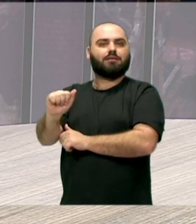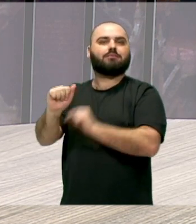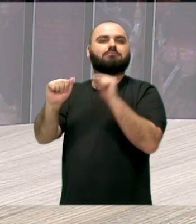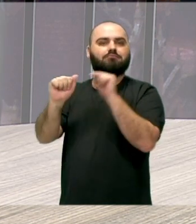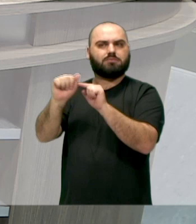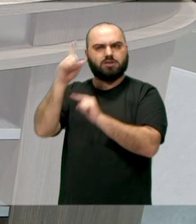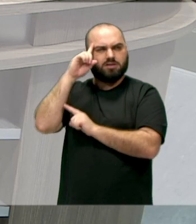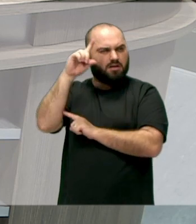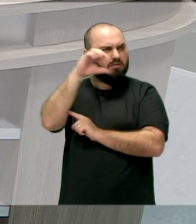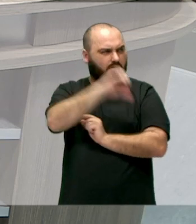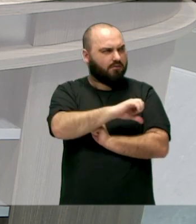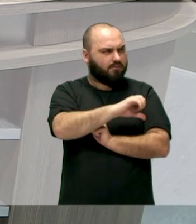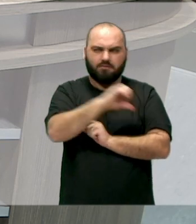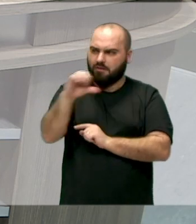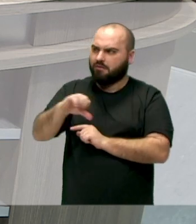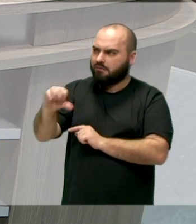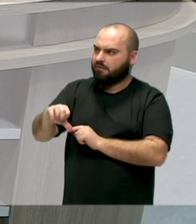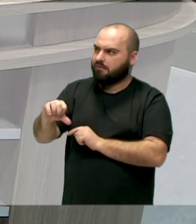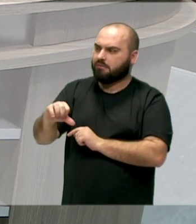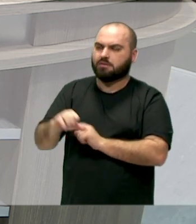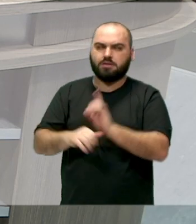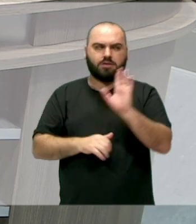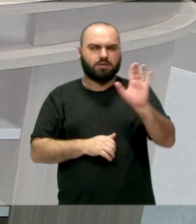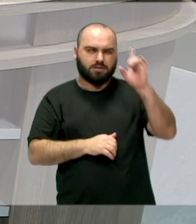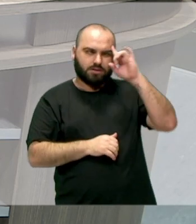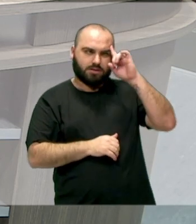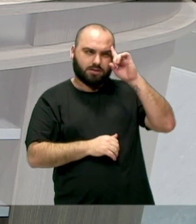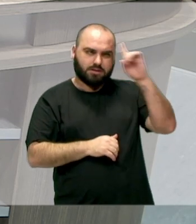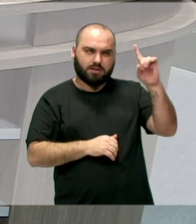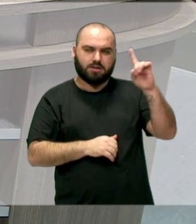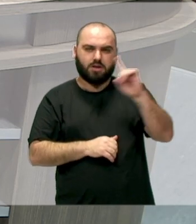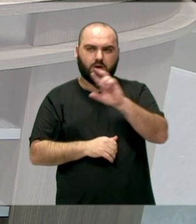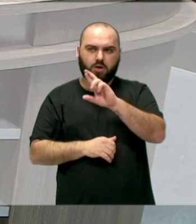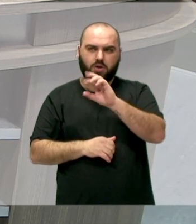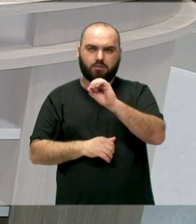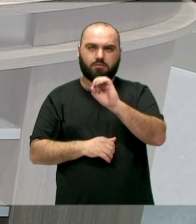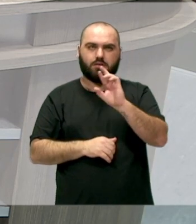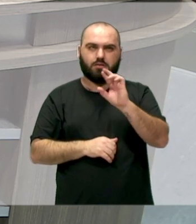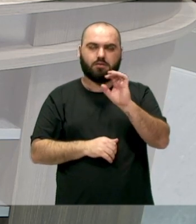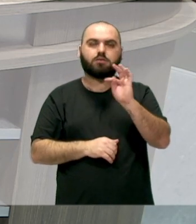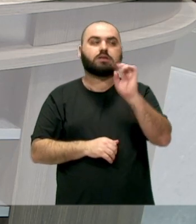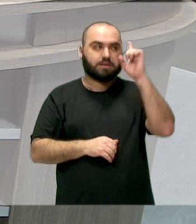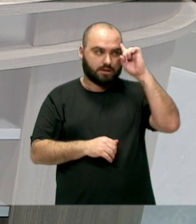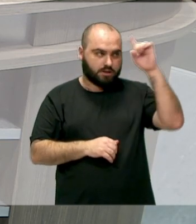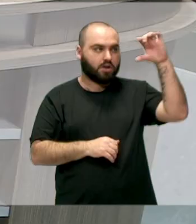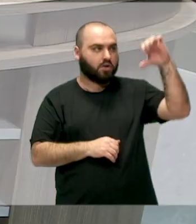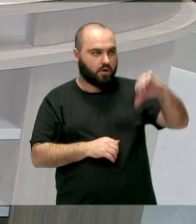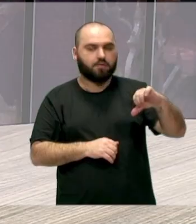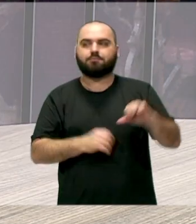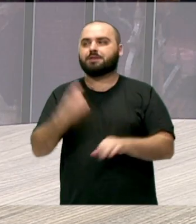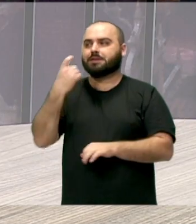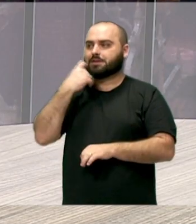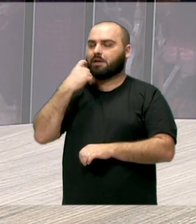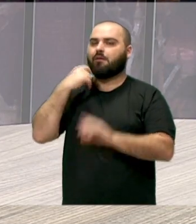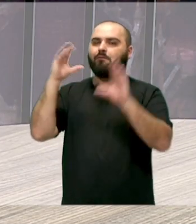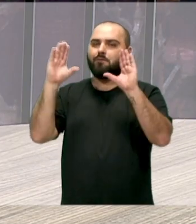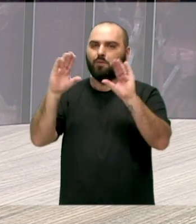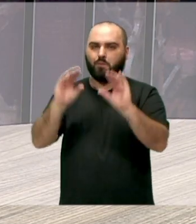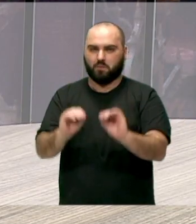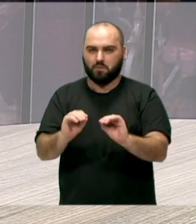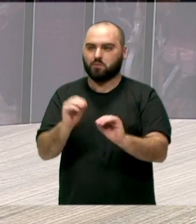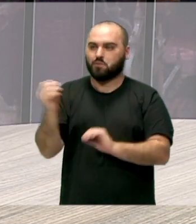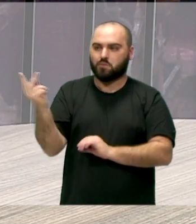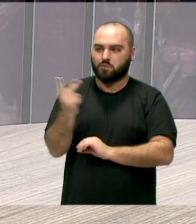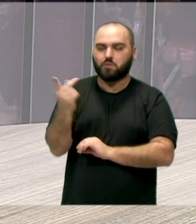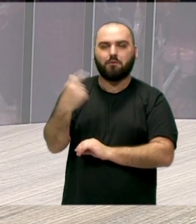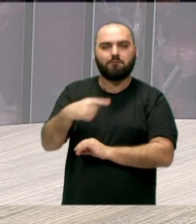9, é isso? Me corrige, que agora minha memória Roberta Campos e Rizzi, exatamente. Dia 9, na sexta-feira à noite, então eles vão